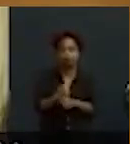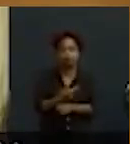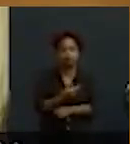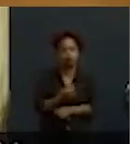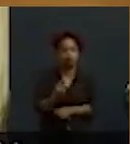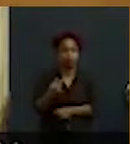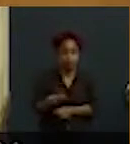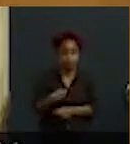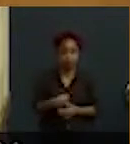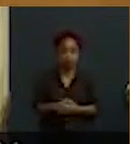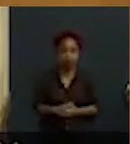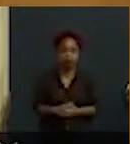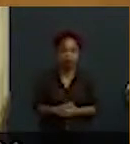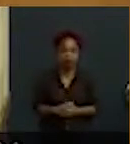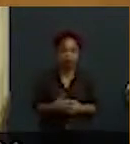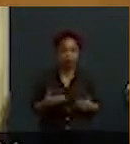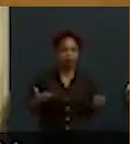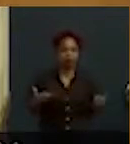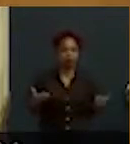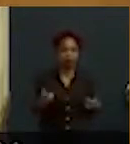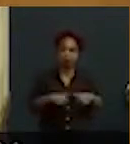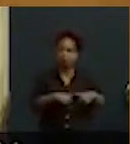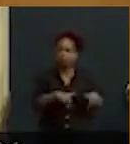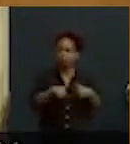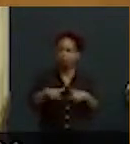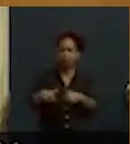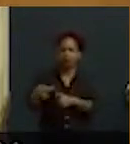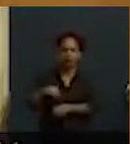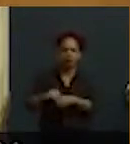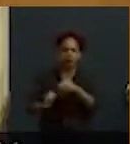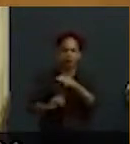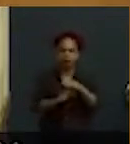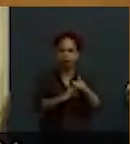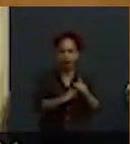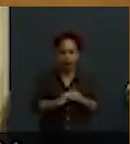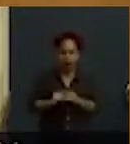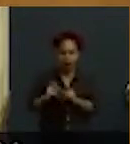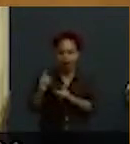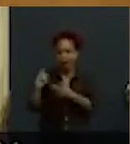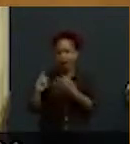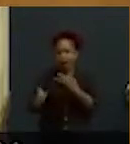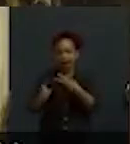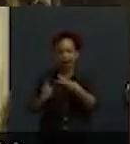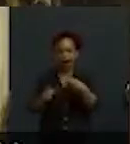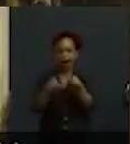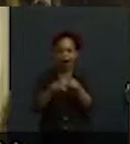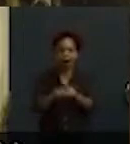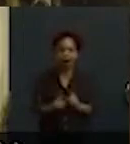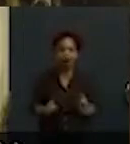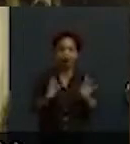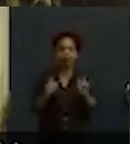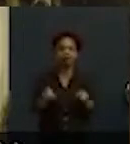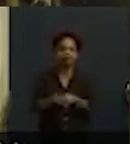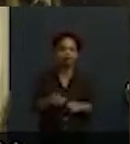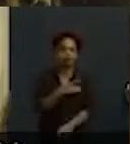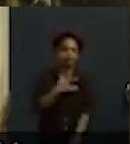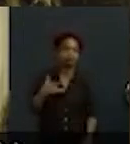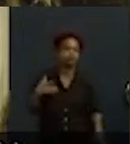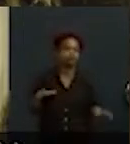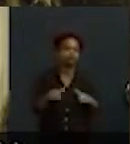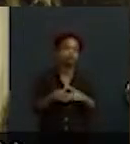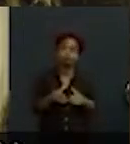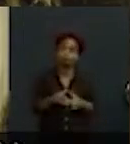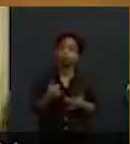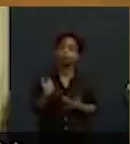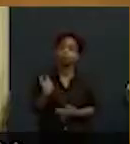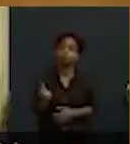2003. Atuou em diversos órgãos de execução e especializou-se em saúde coletiva.